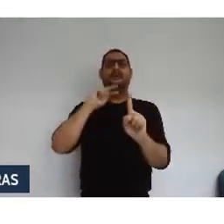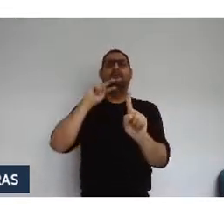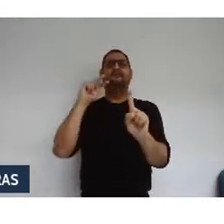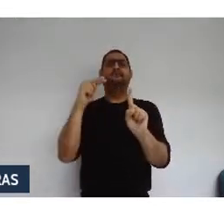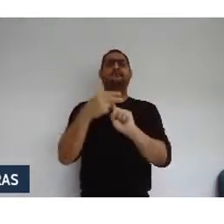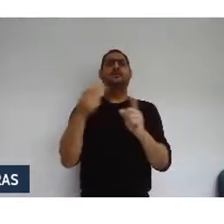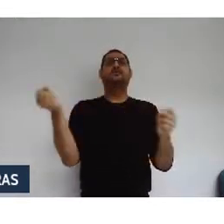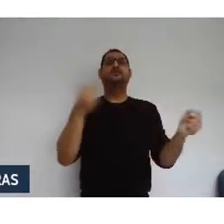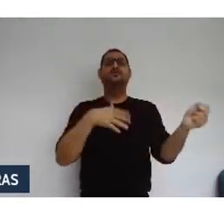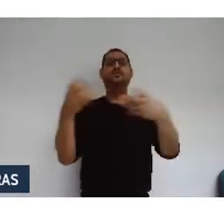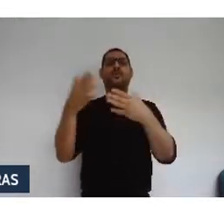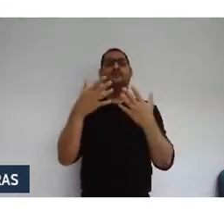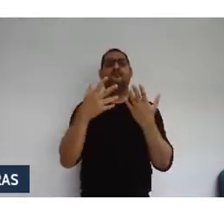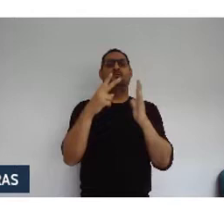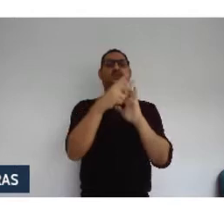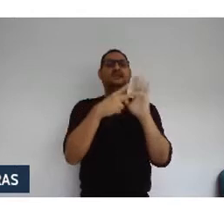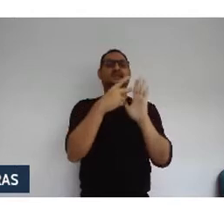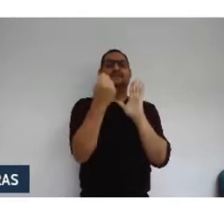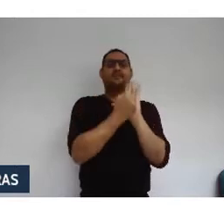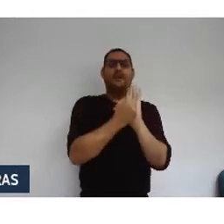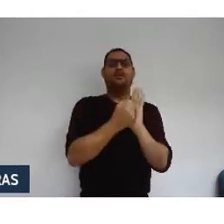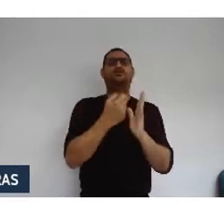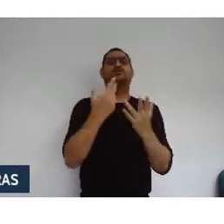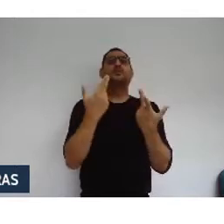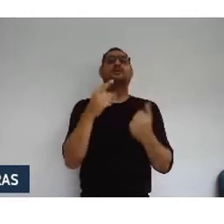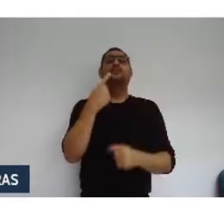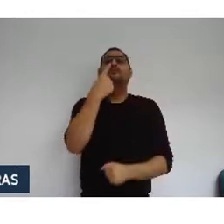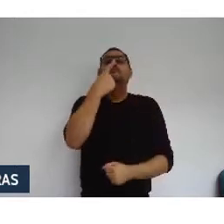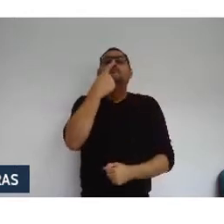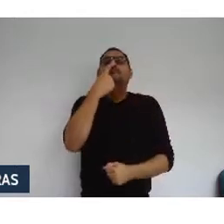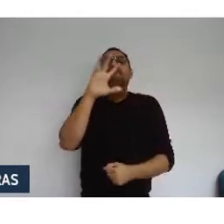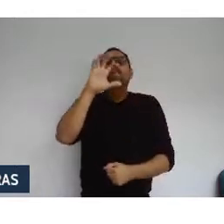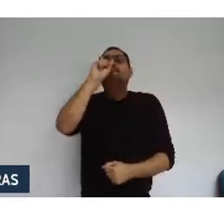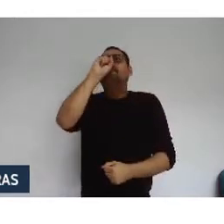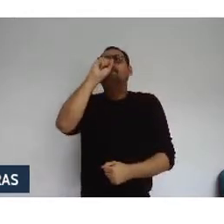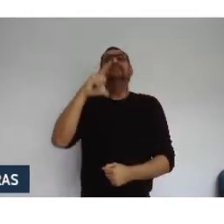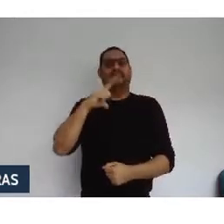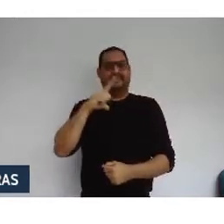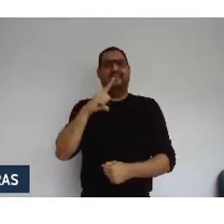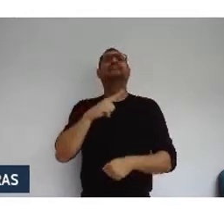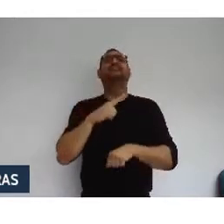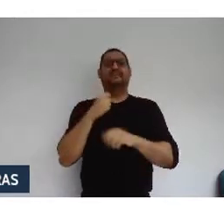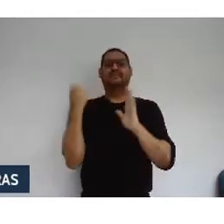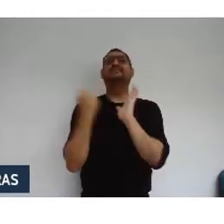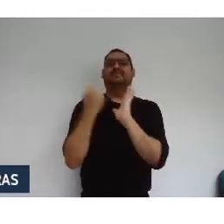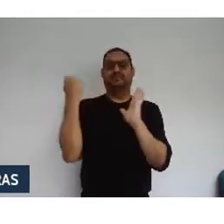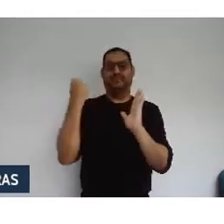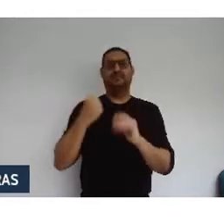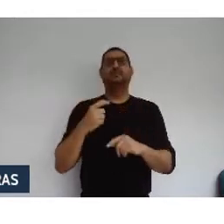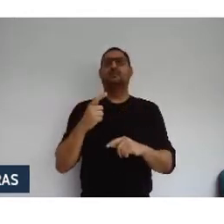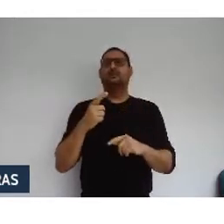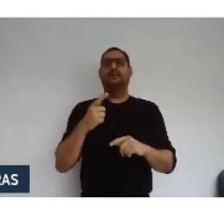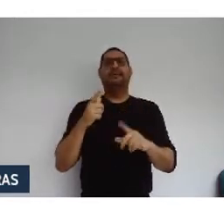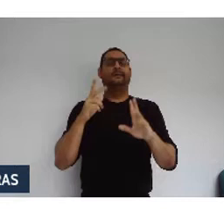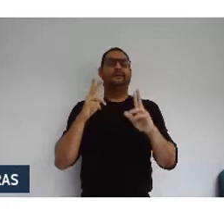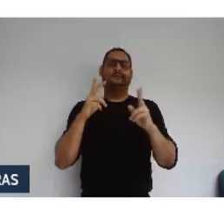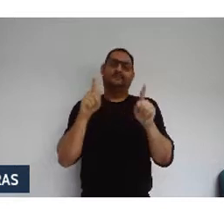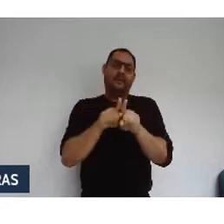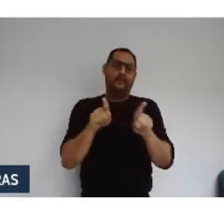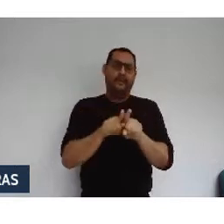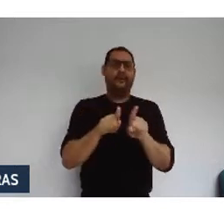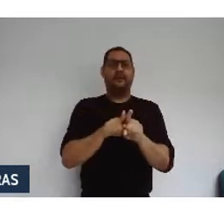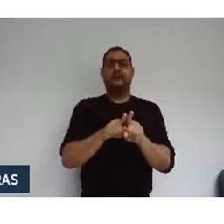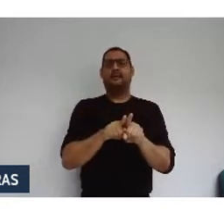semióticos, como cheiro, por exemplo. E também tem sido olhado, desde o início, a